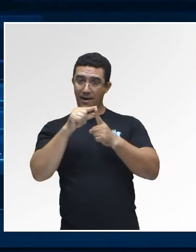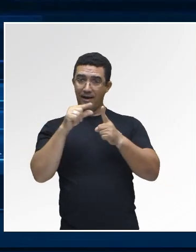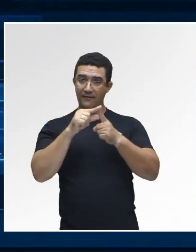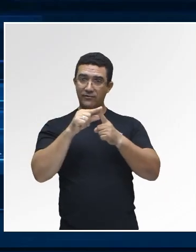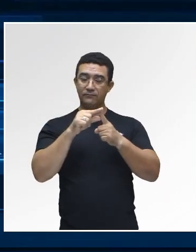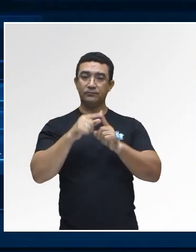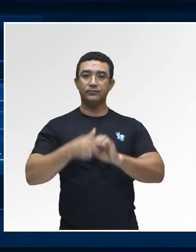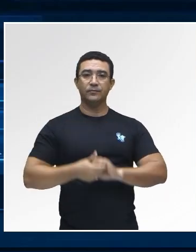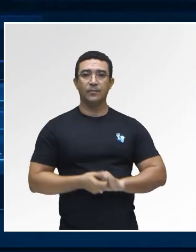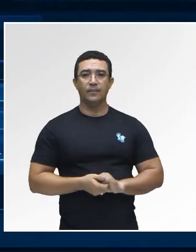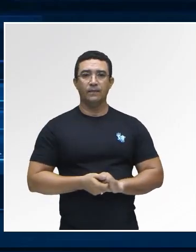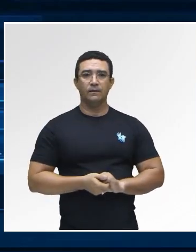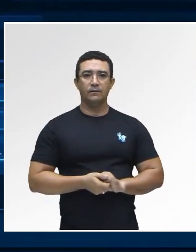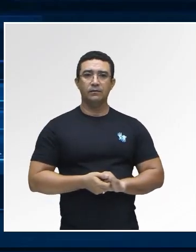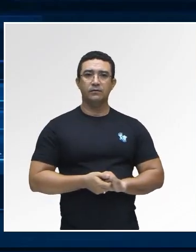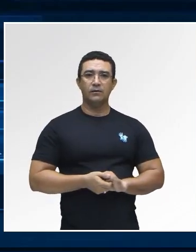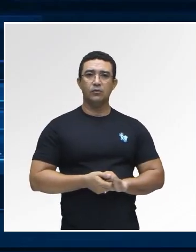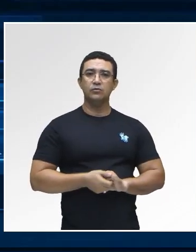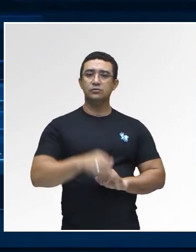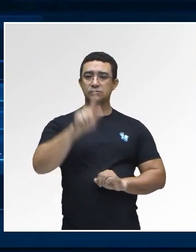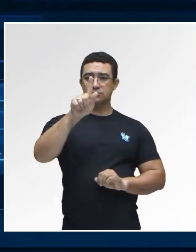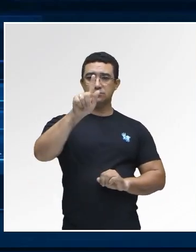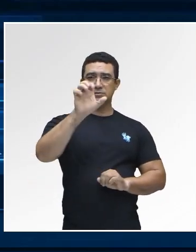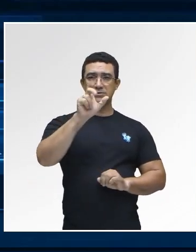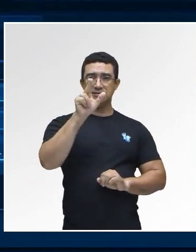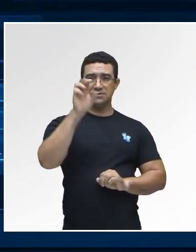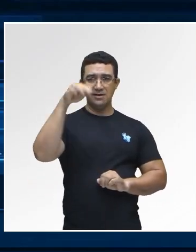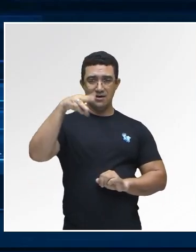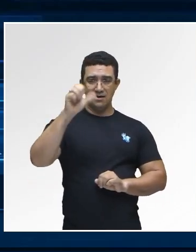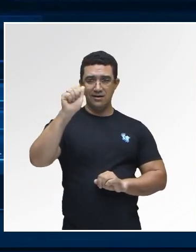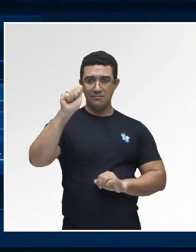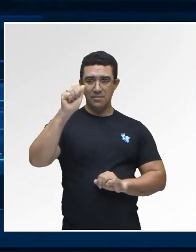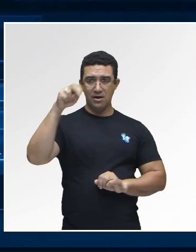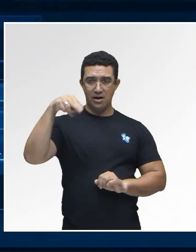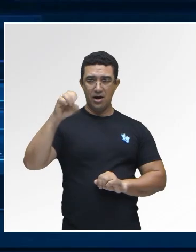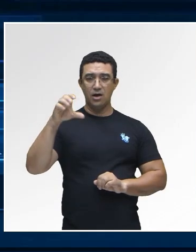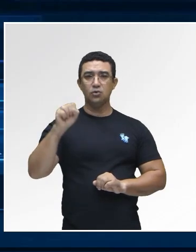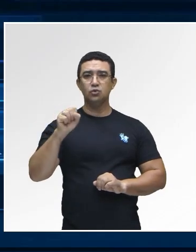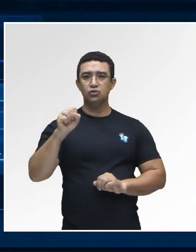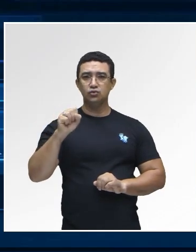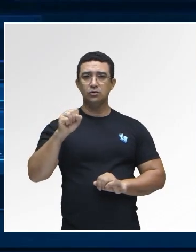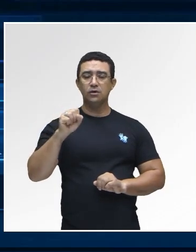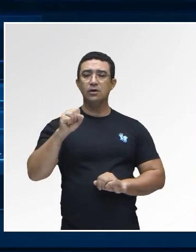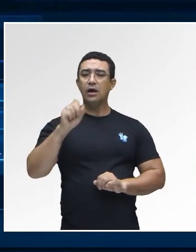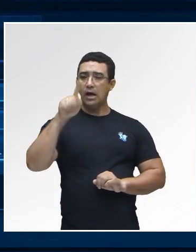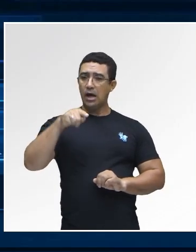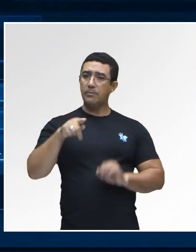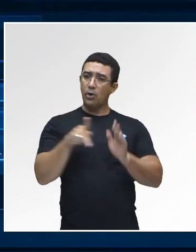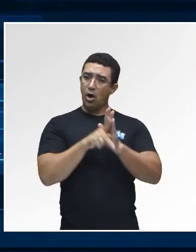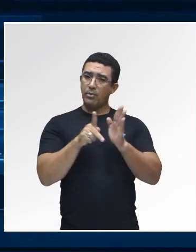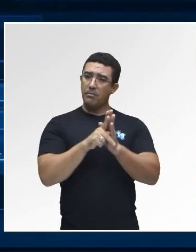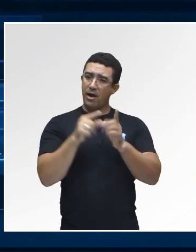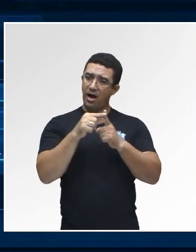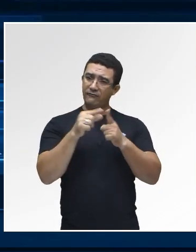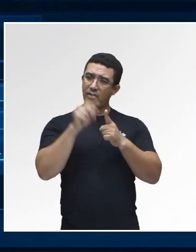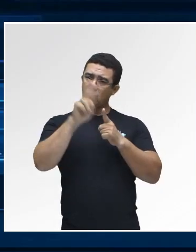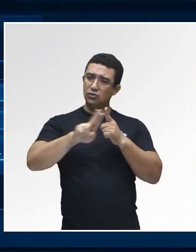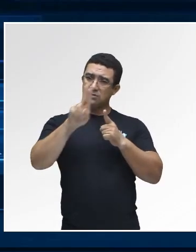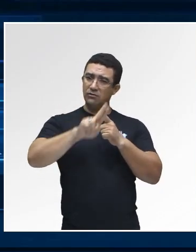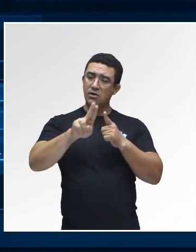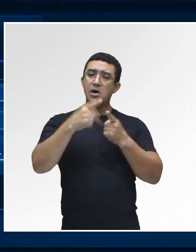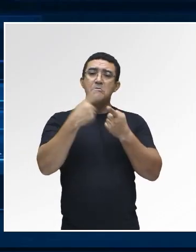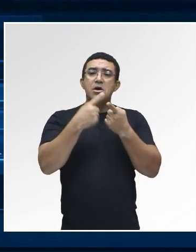germanos? Chamados de bárbaros pelos romanos. Por que eram chamados de bárbaros pelos romanos? Porque não falavam a